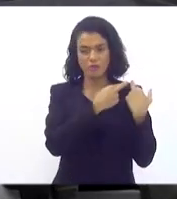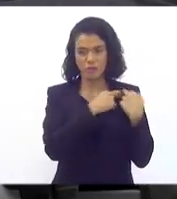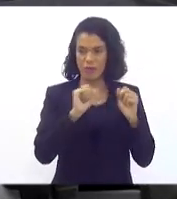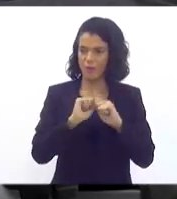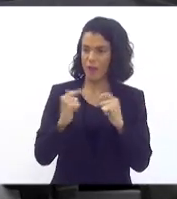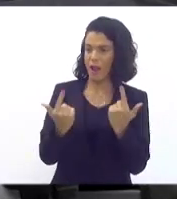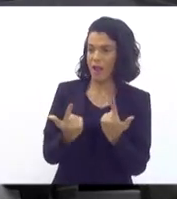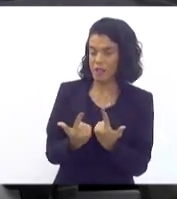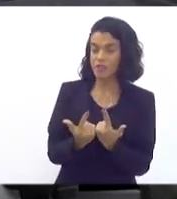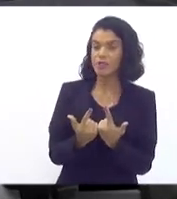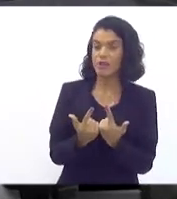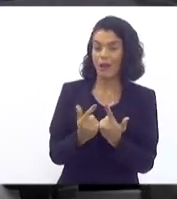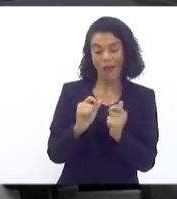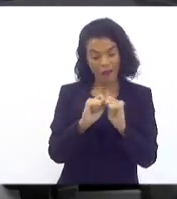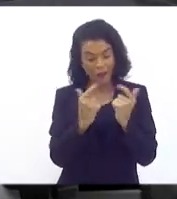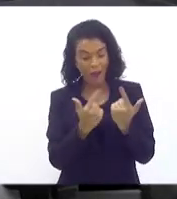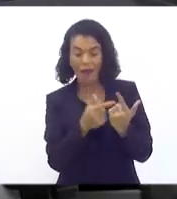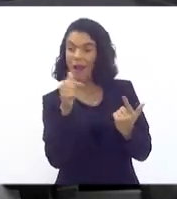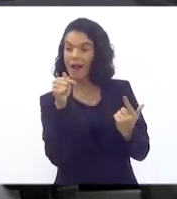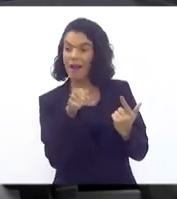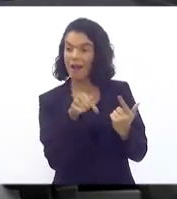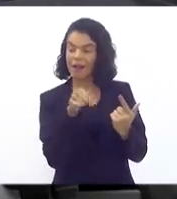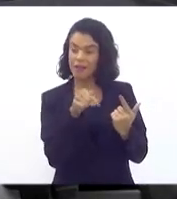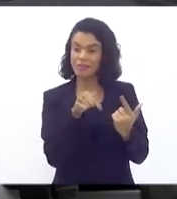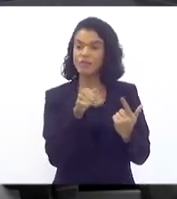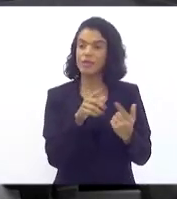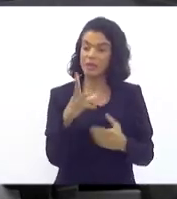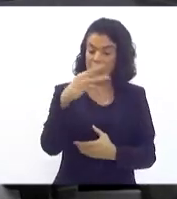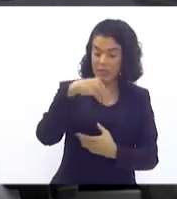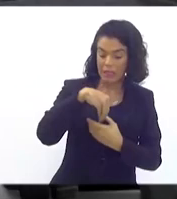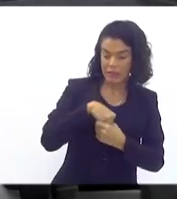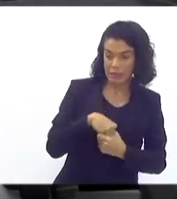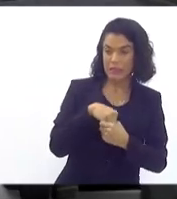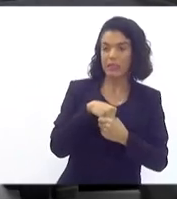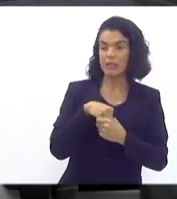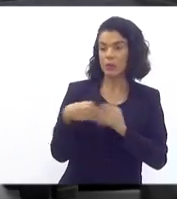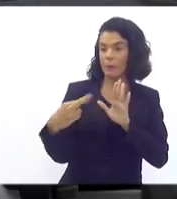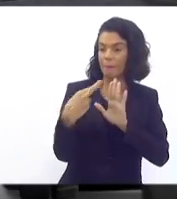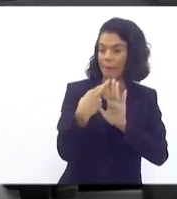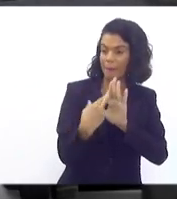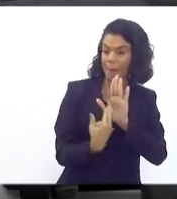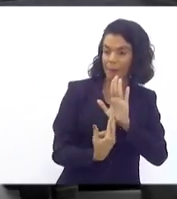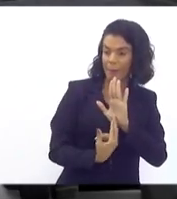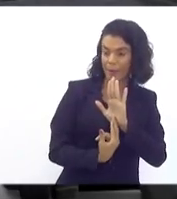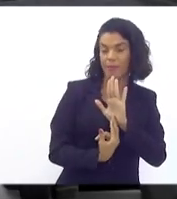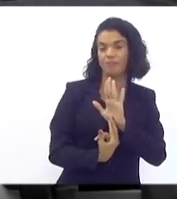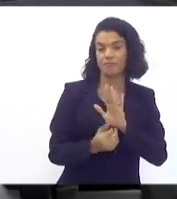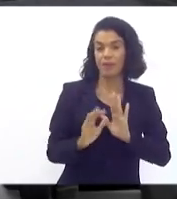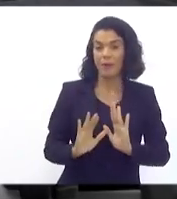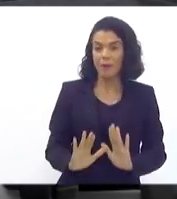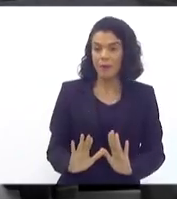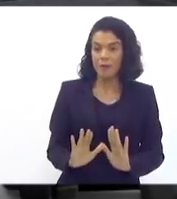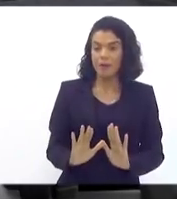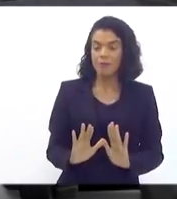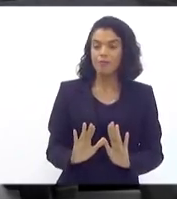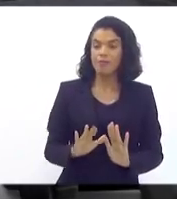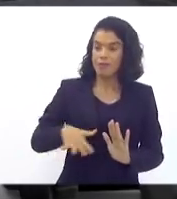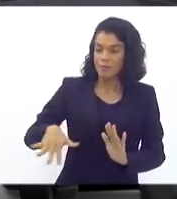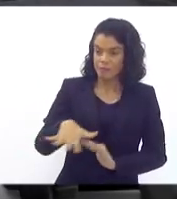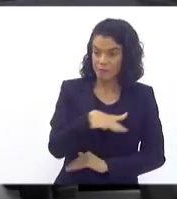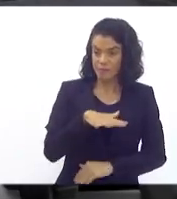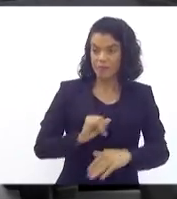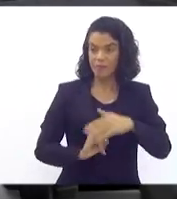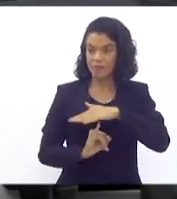leve é é está dentro das suas das suas prerrogativas mas no ambiente